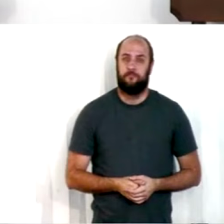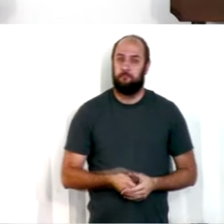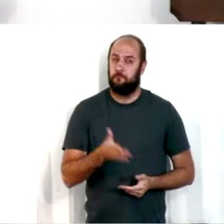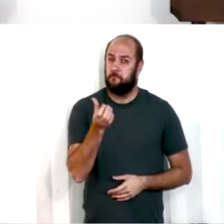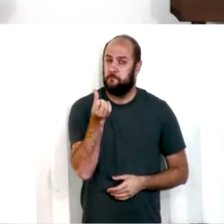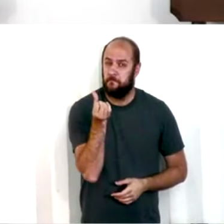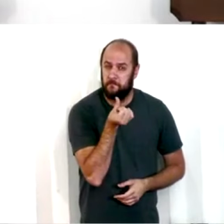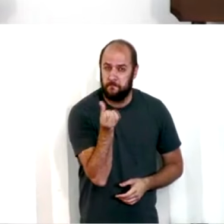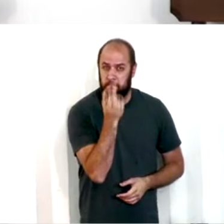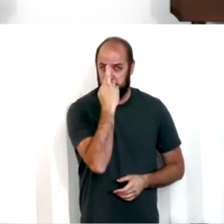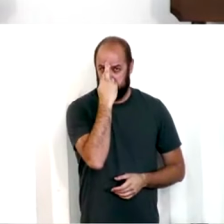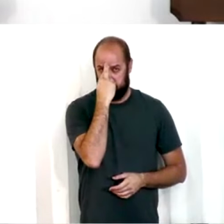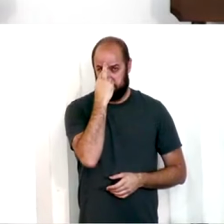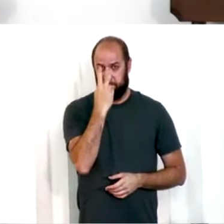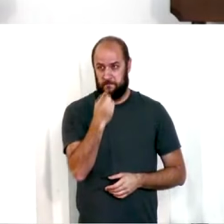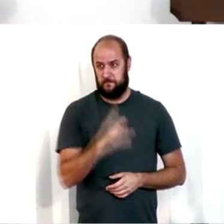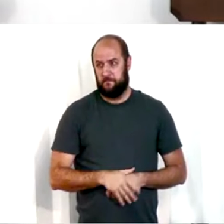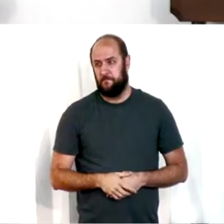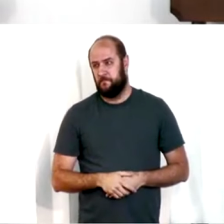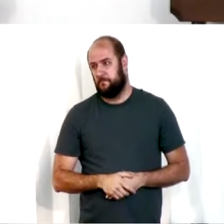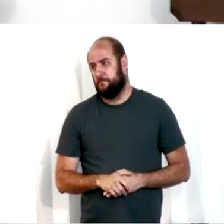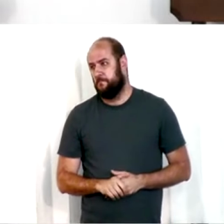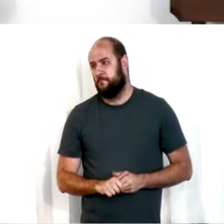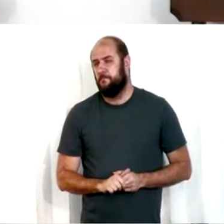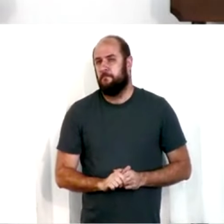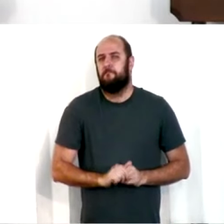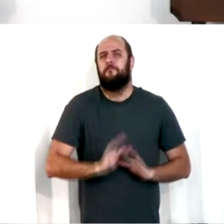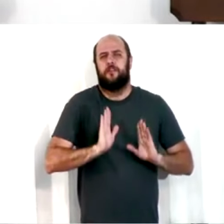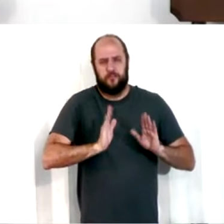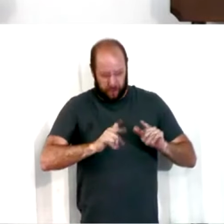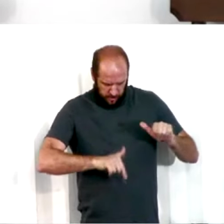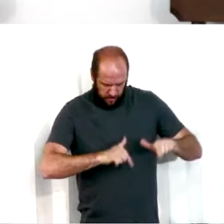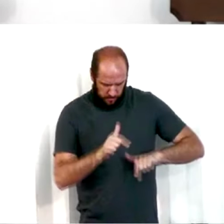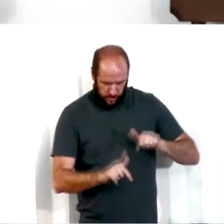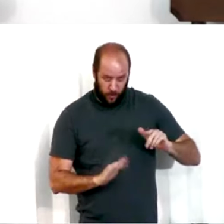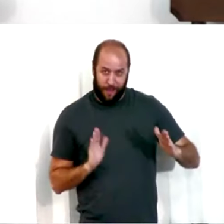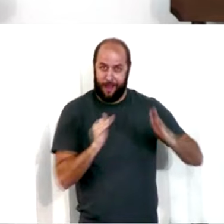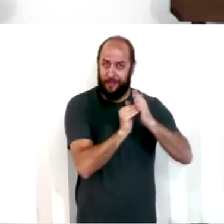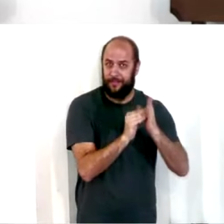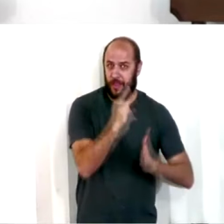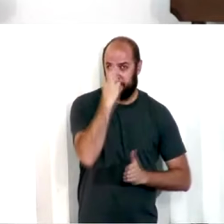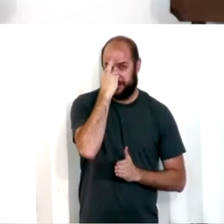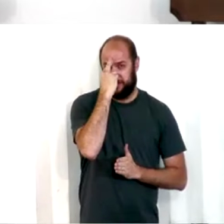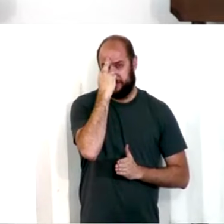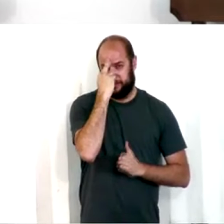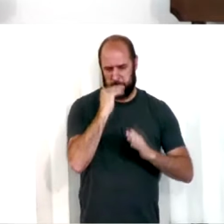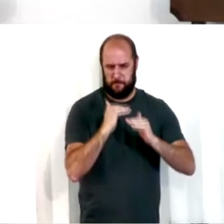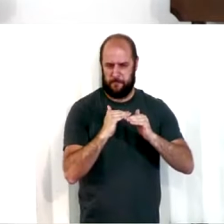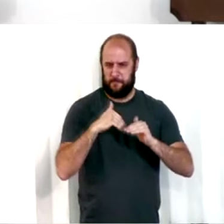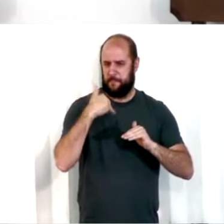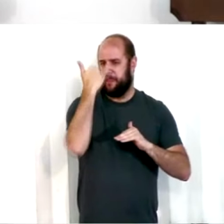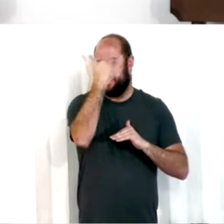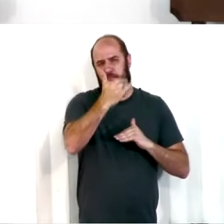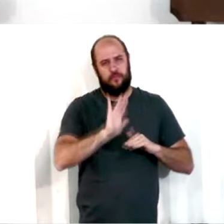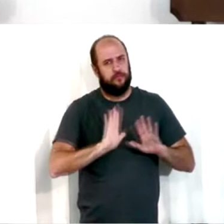Sexta-feira, meio-dia. Quem fez, fez. Quem não fez, não faz mais. Você já ouviu essa frase? Uma frase que está ficando famosa hoje em